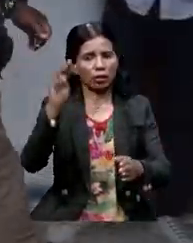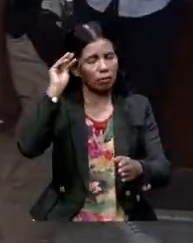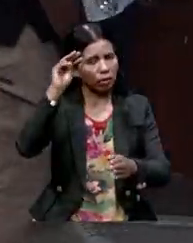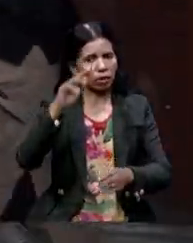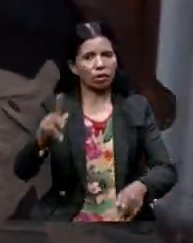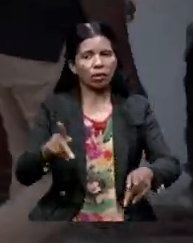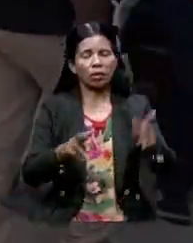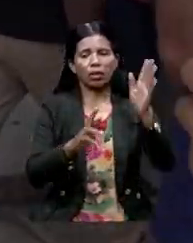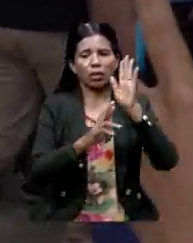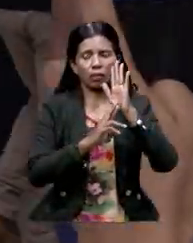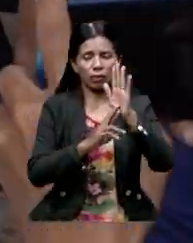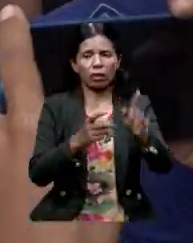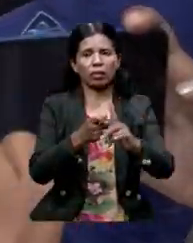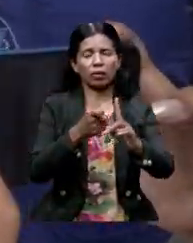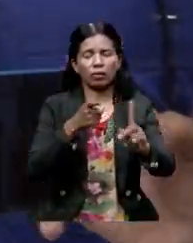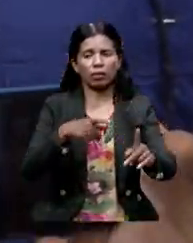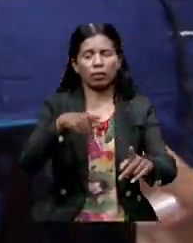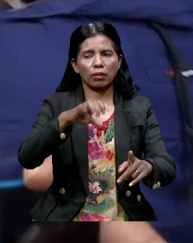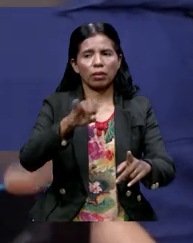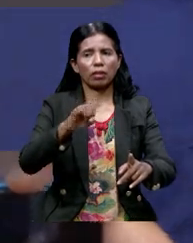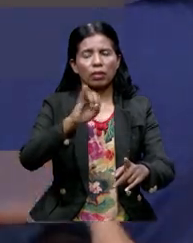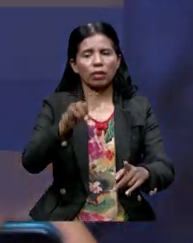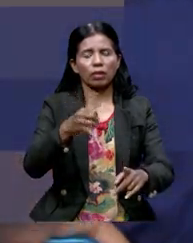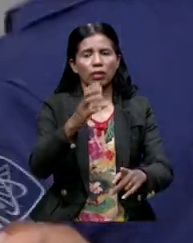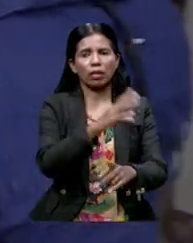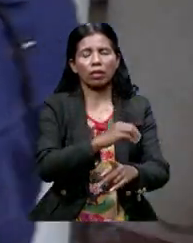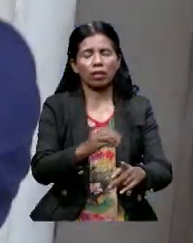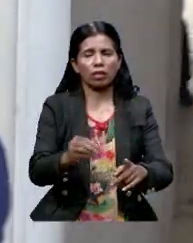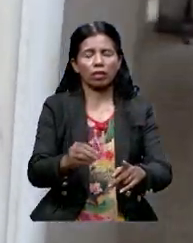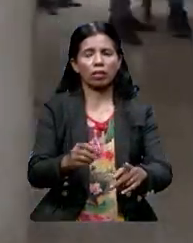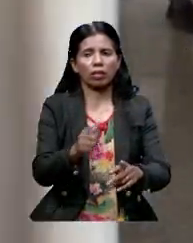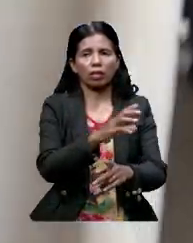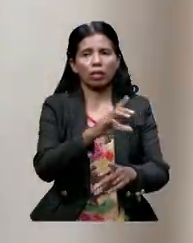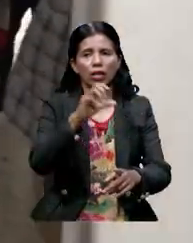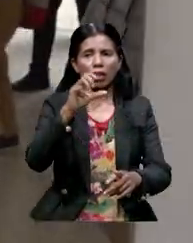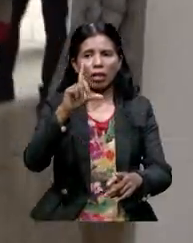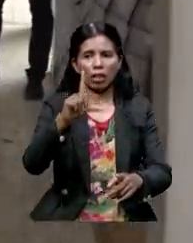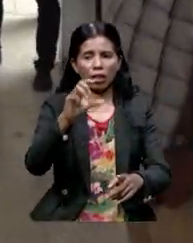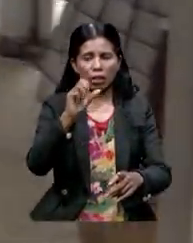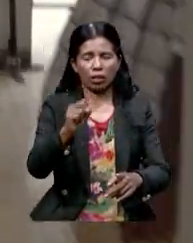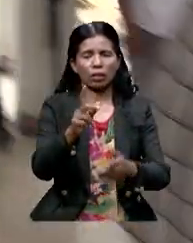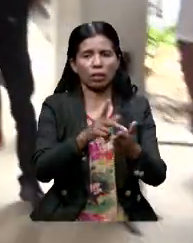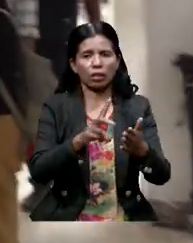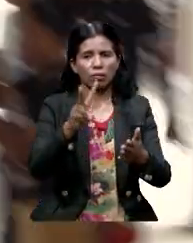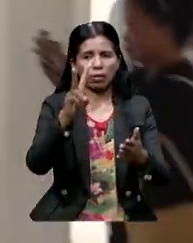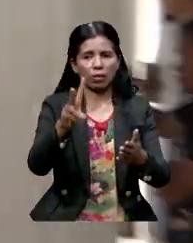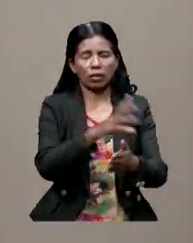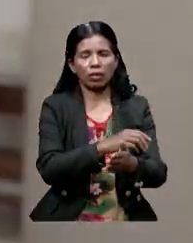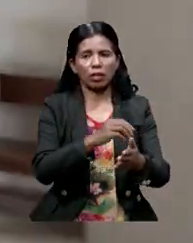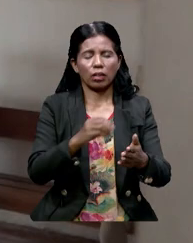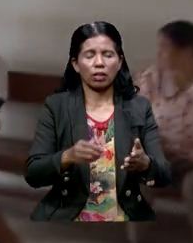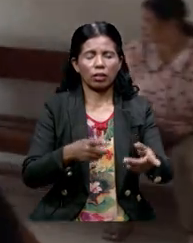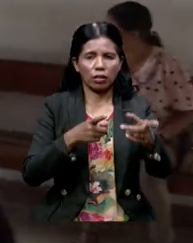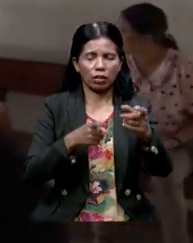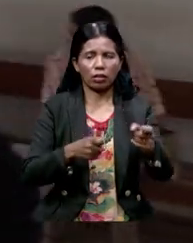Público representa Rússia Procurador Domingos Barreto, acusa arguido LS o crime rua hanessa ofensa corporal